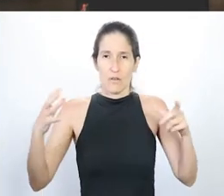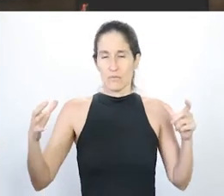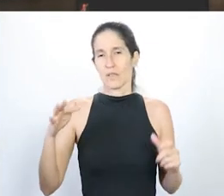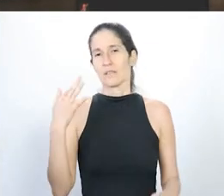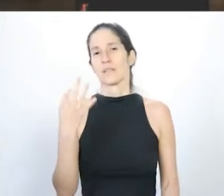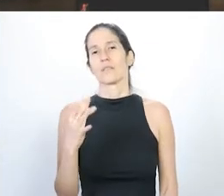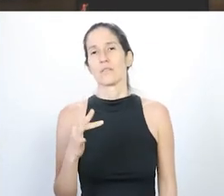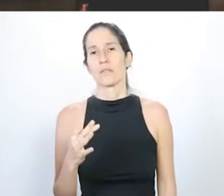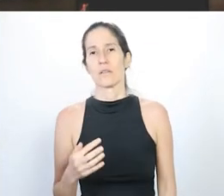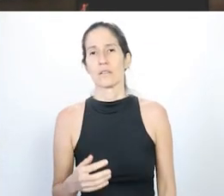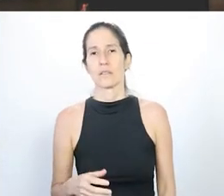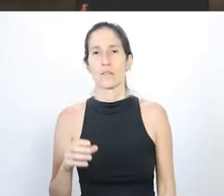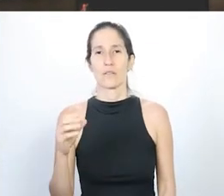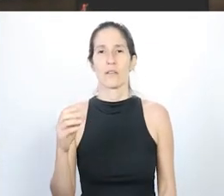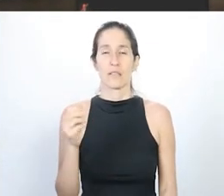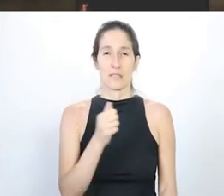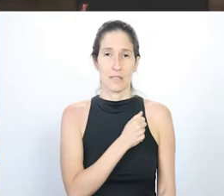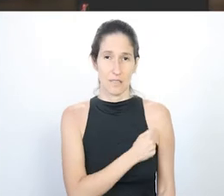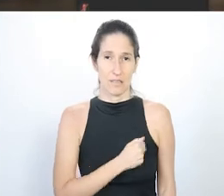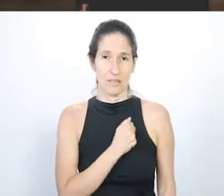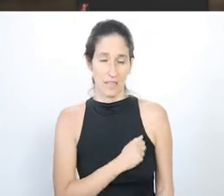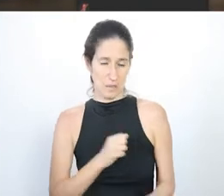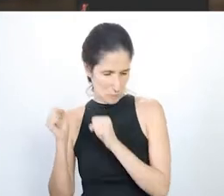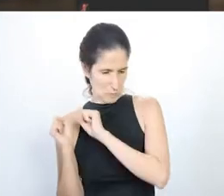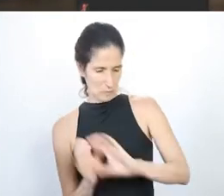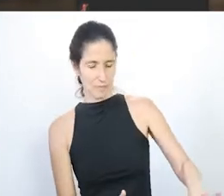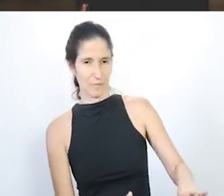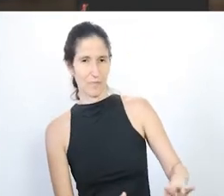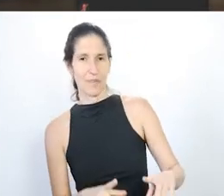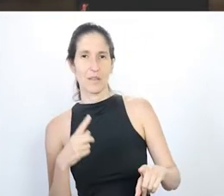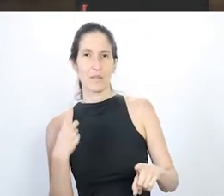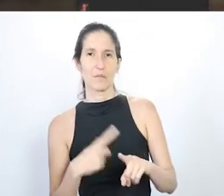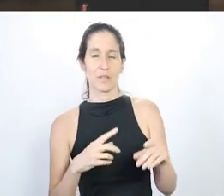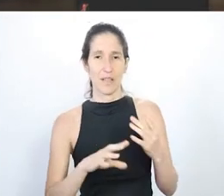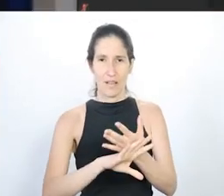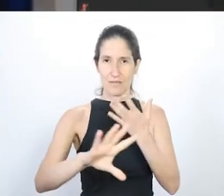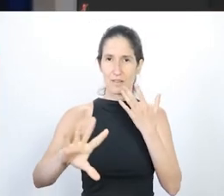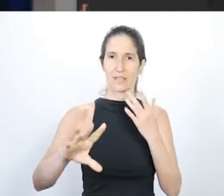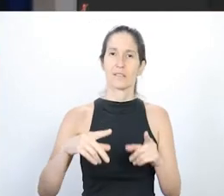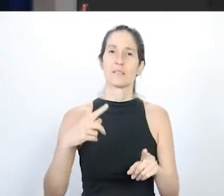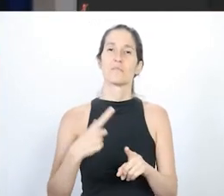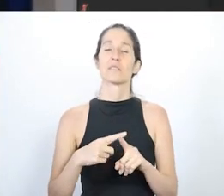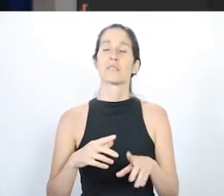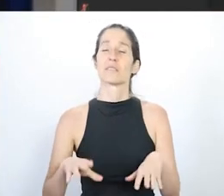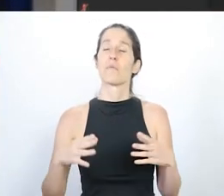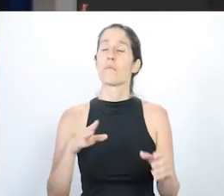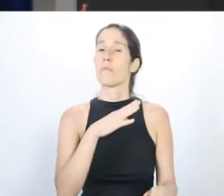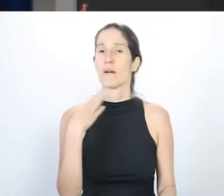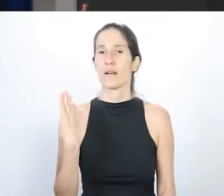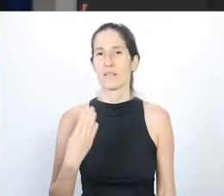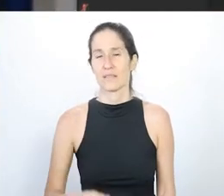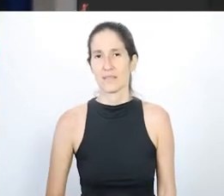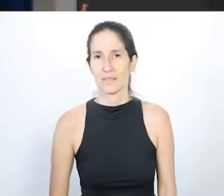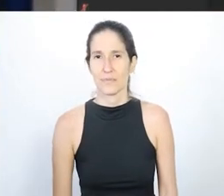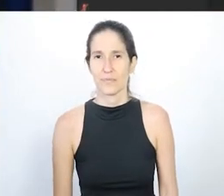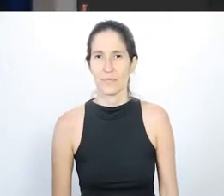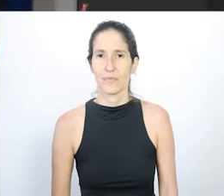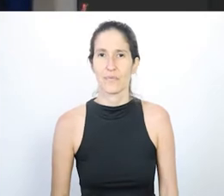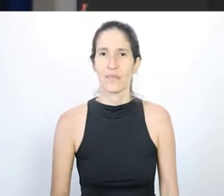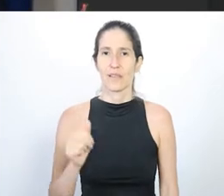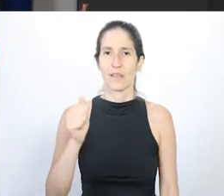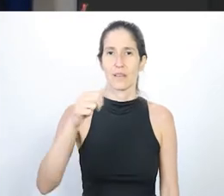com a saudade ao ponto dela se afastar um pouco da gente, senão ela mata. Antônio Pereira, não foi Antônio Pereira que disse? Quem quiser